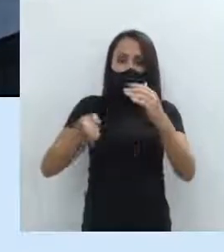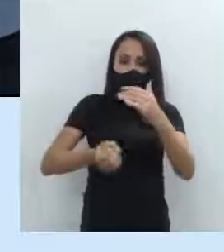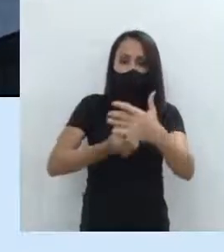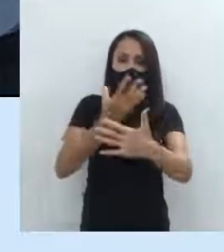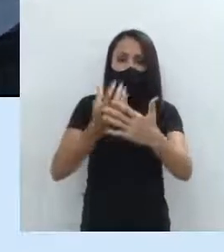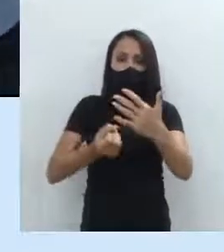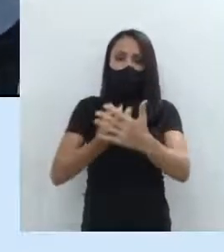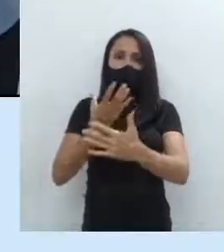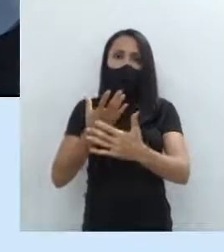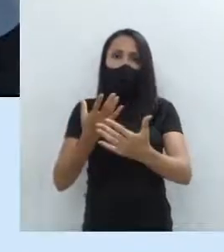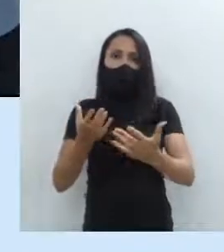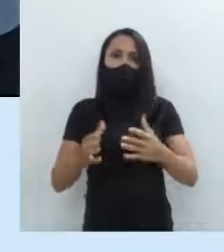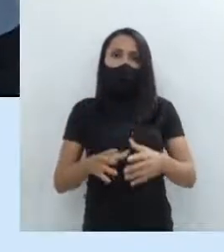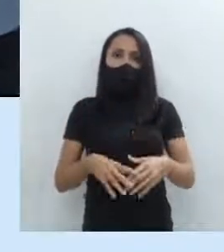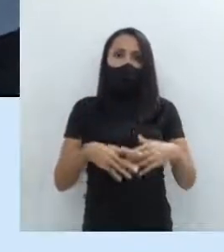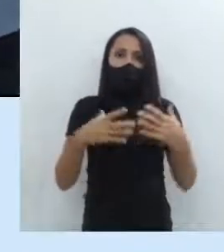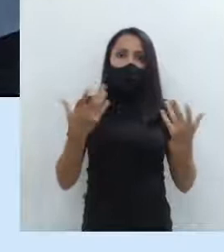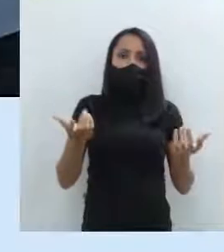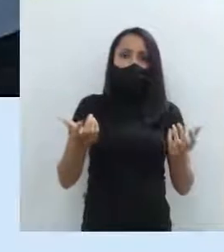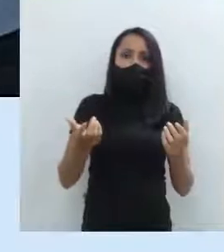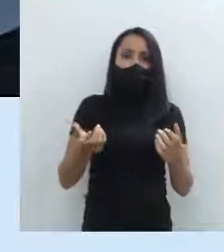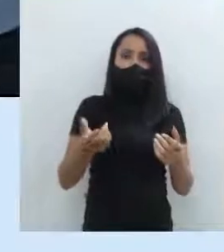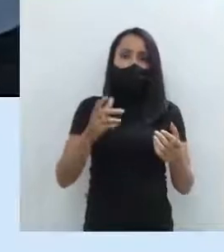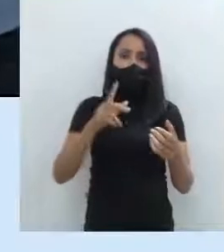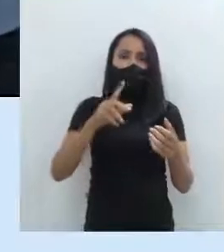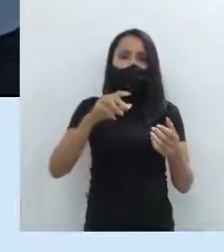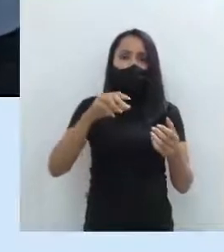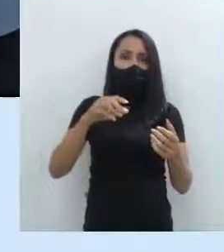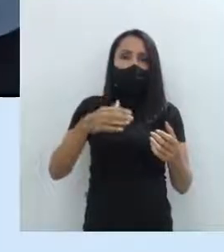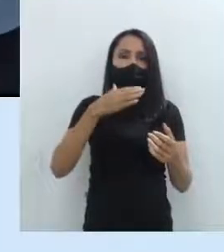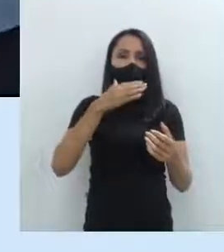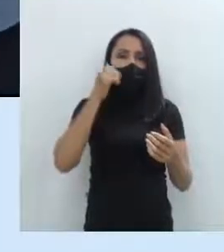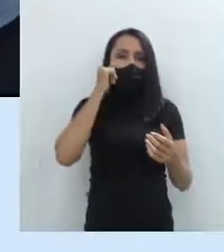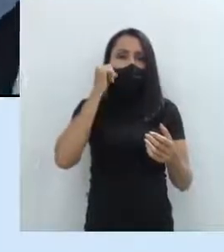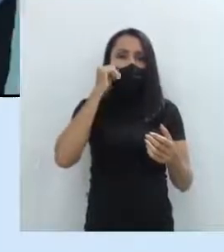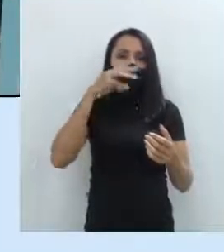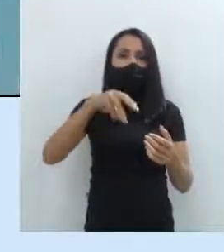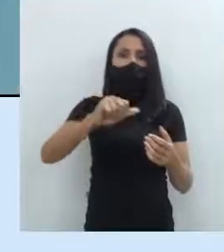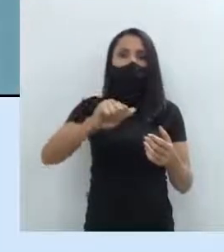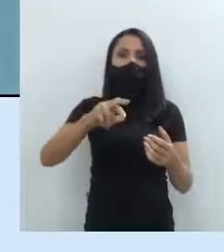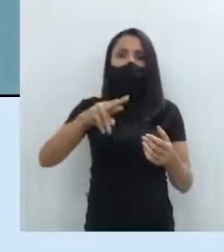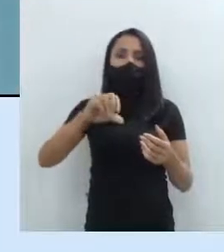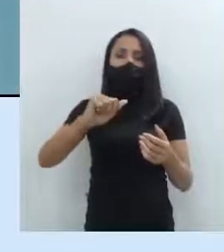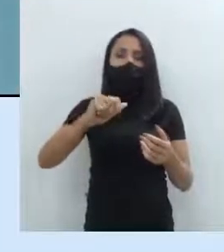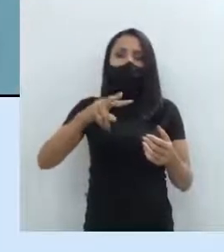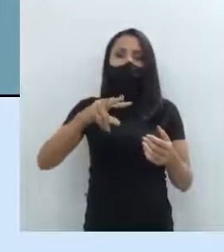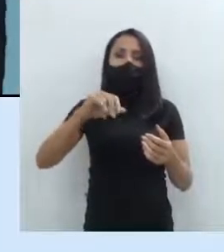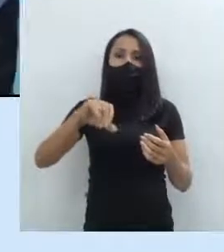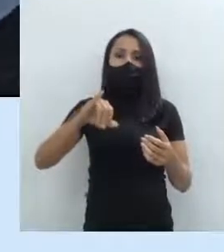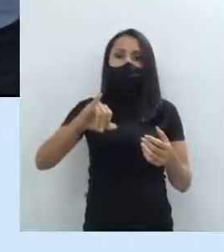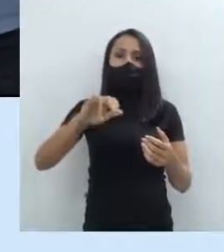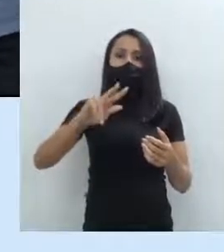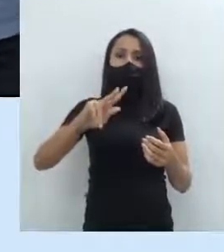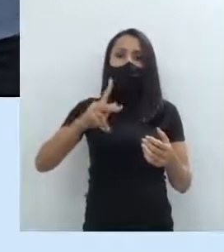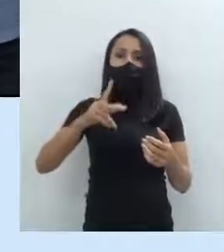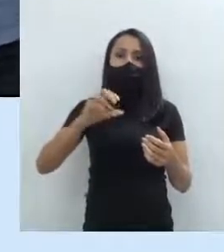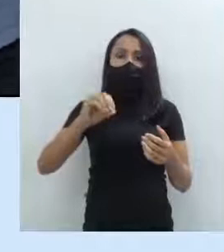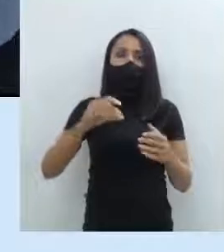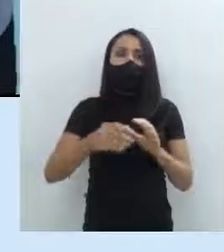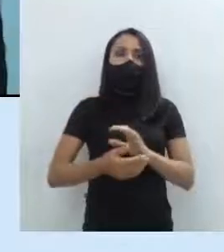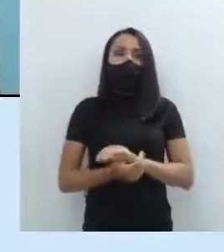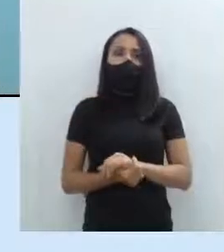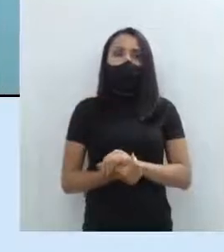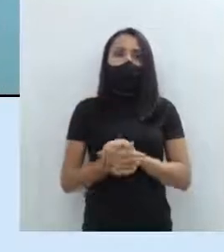desses heróis como Mulher Maravilha, Superman, Hulk, Homem de Ferro, Capitão América. Veja que cada um com